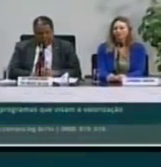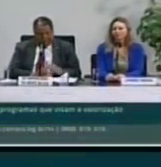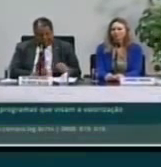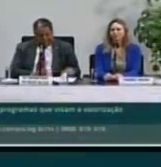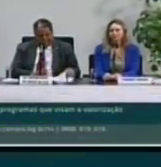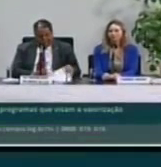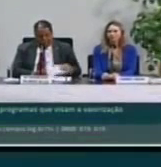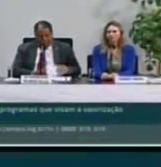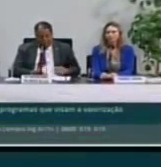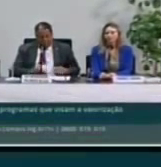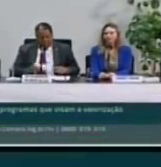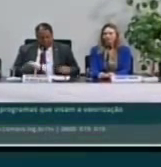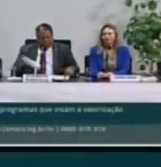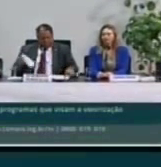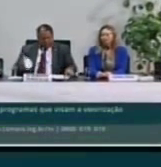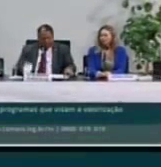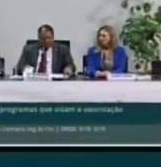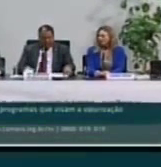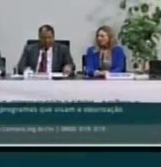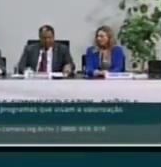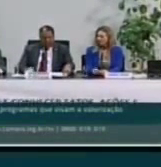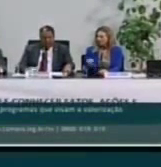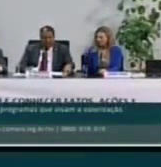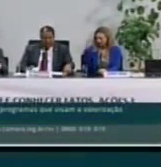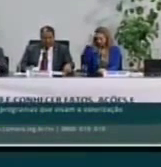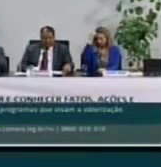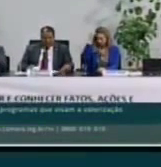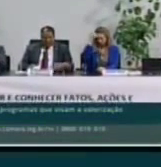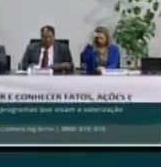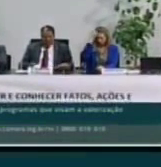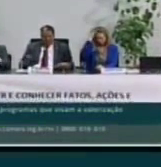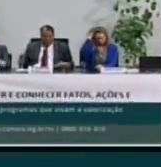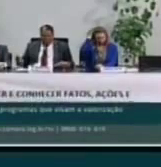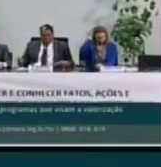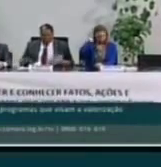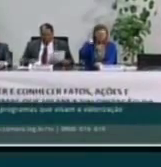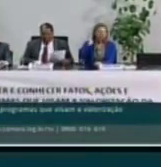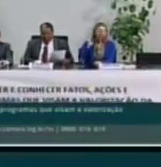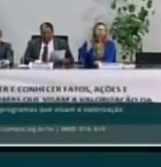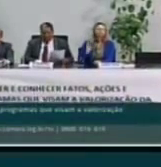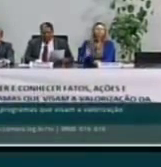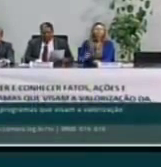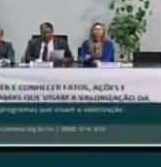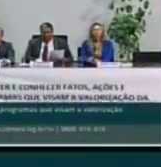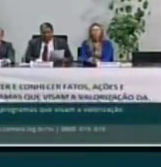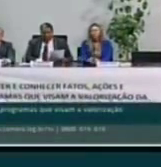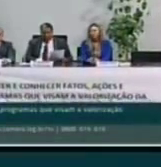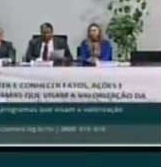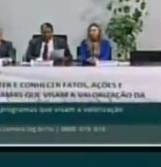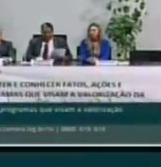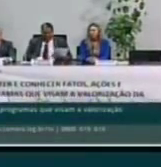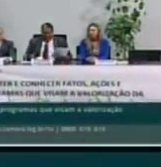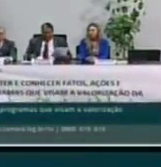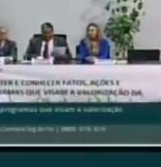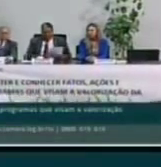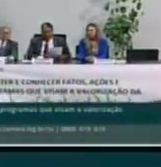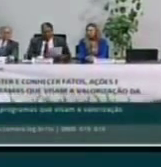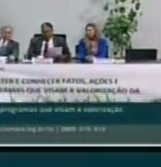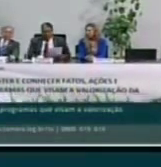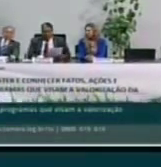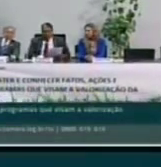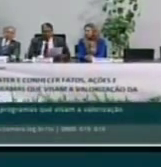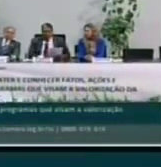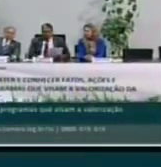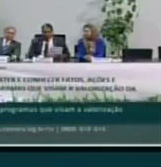Partido Nazista, e nós, brasileiros, podemos nos orgulhar de termos participado de modo conclusivo de sua